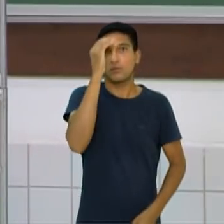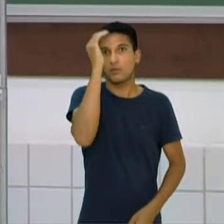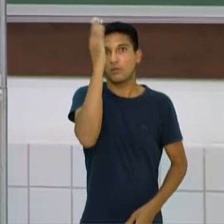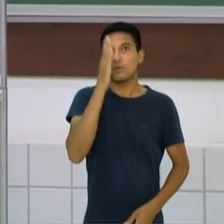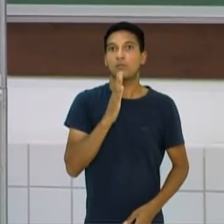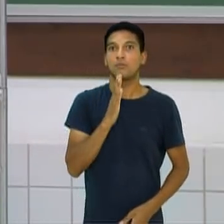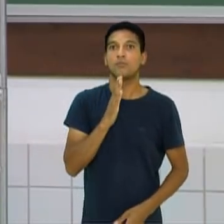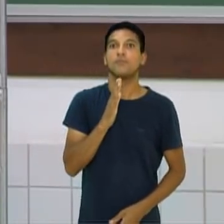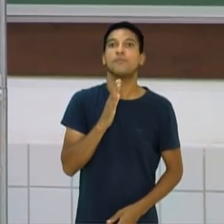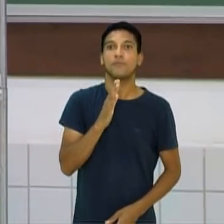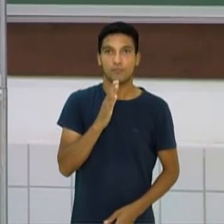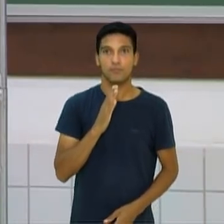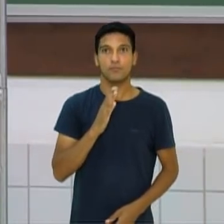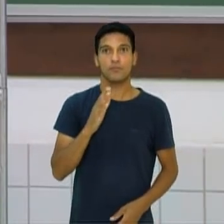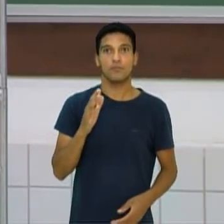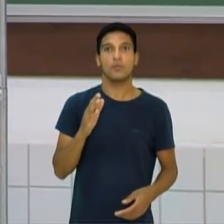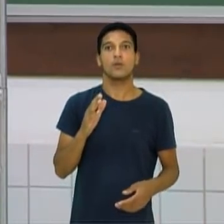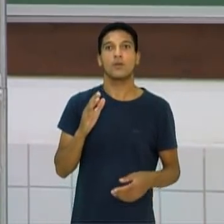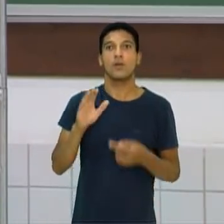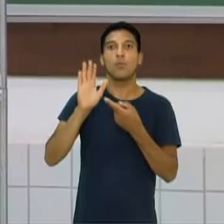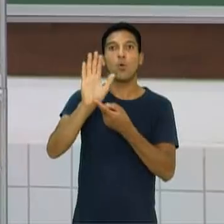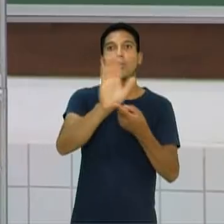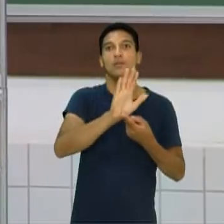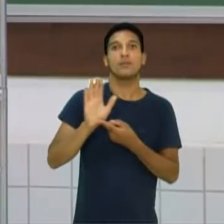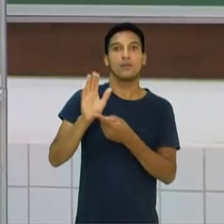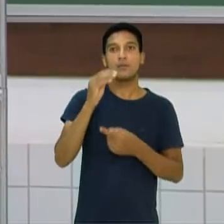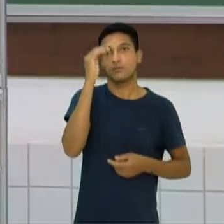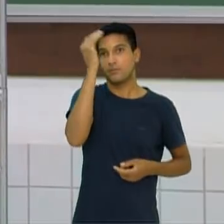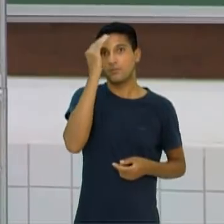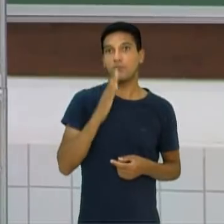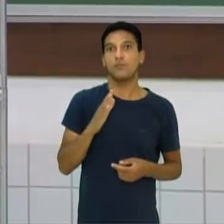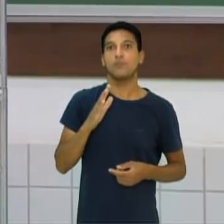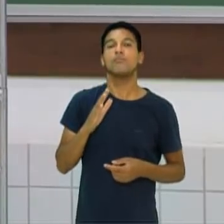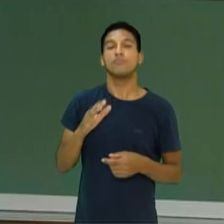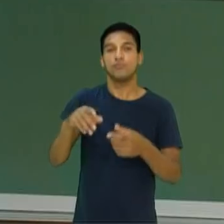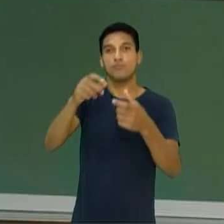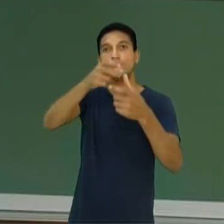com arco, apresentando esse esporte aos brasileiros. Ok?